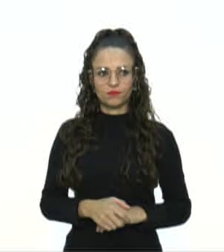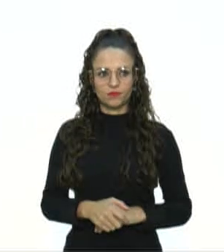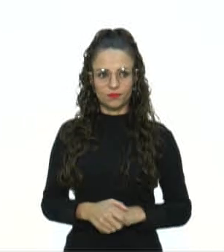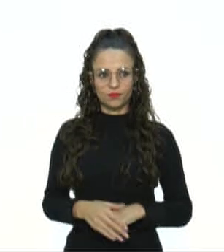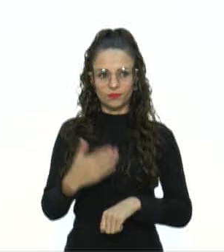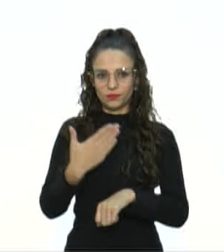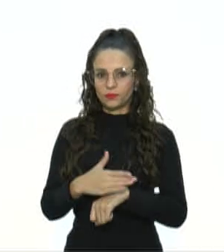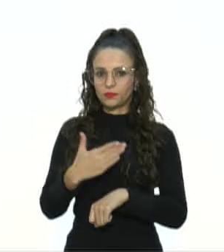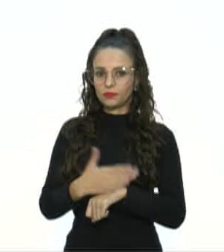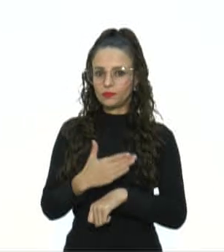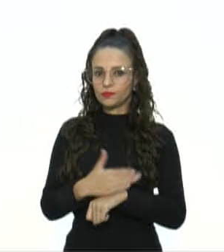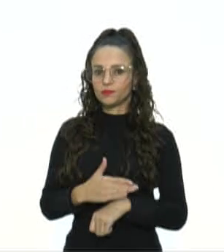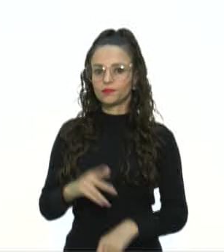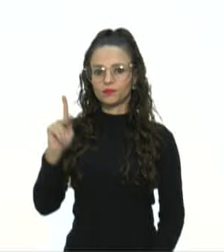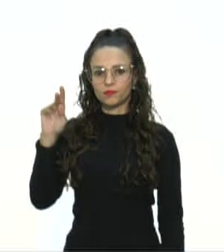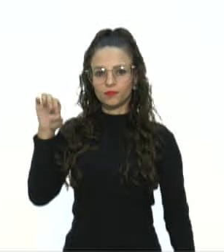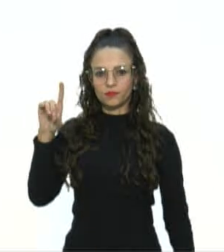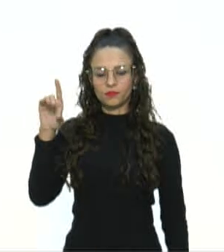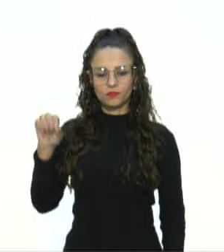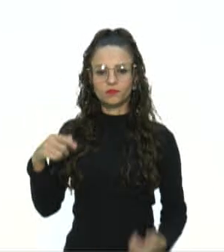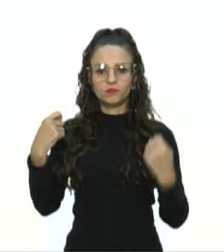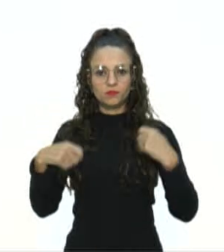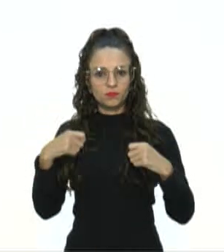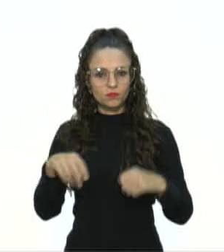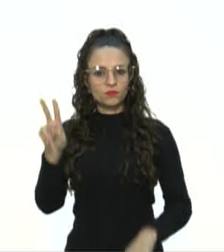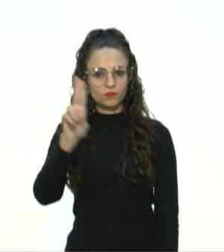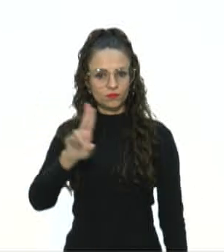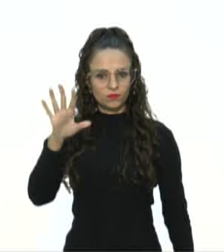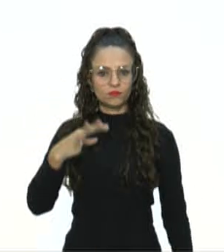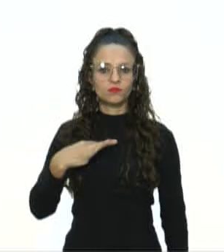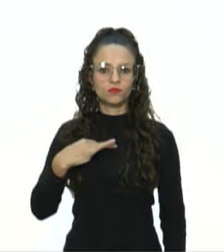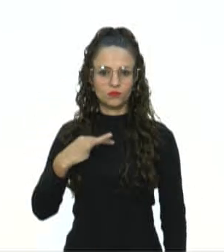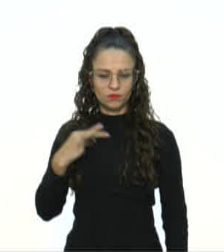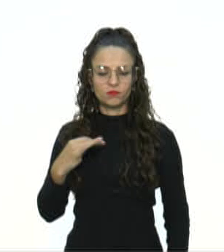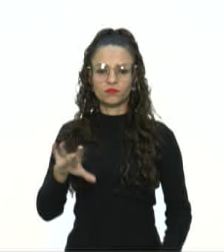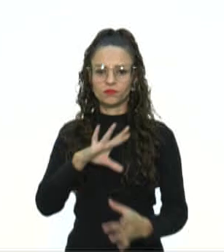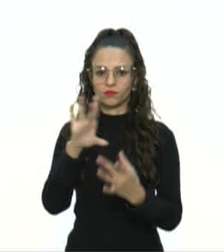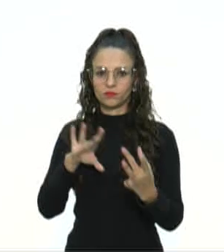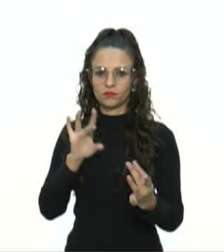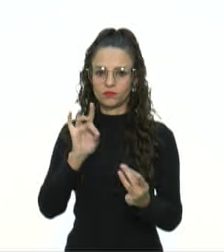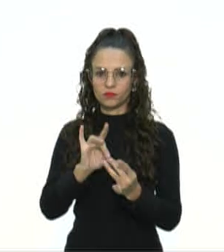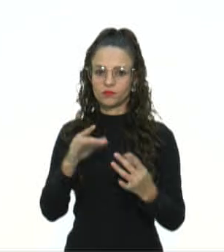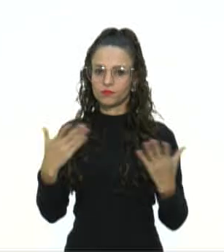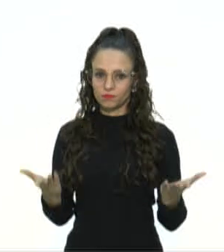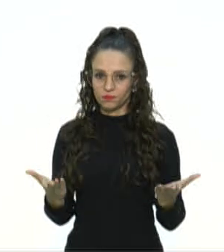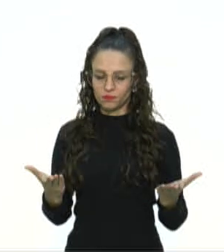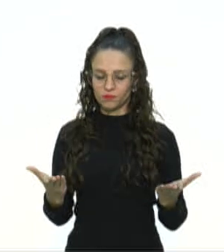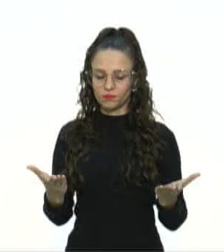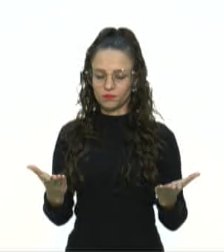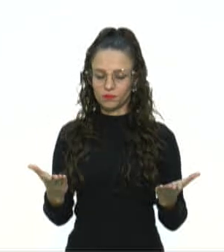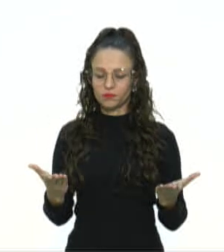prática do Kendo, é necessário utilizar vestimentas específicas. Na conhecida